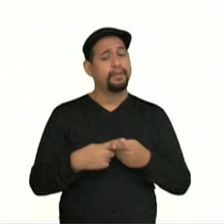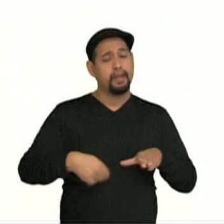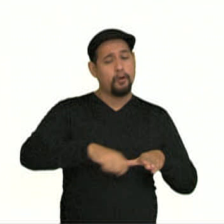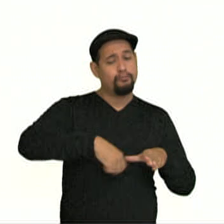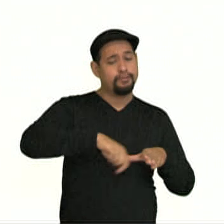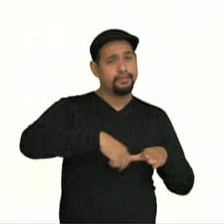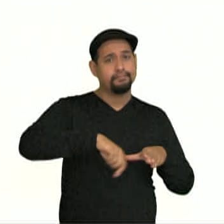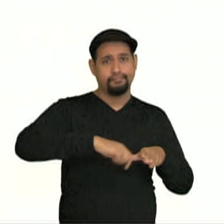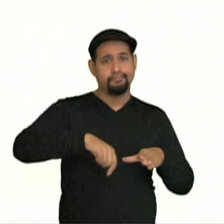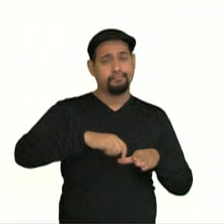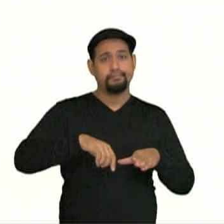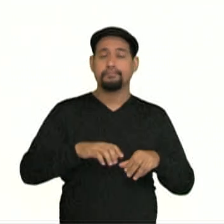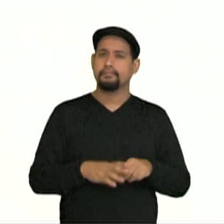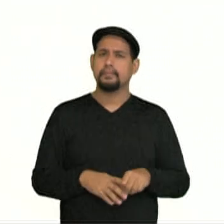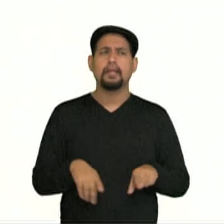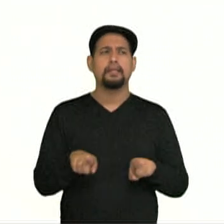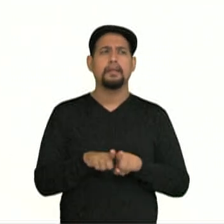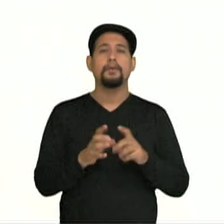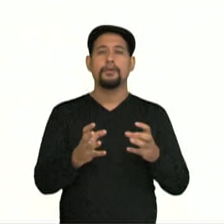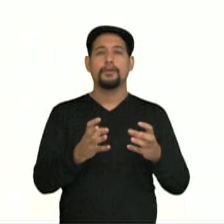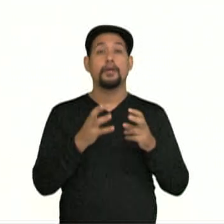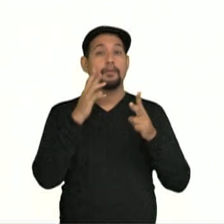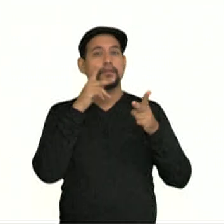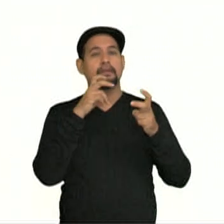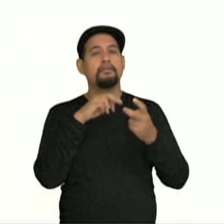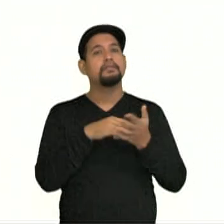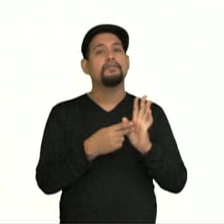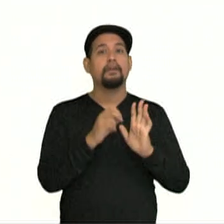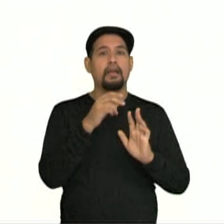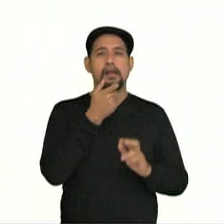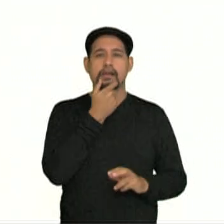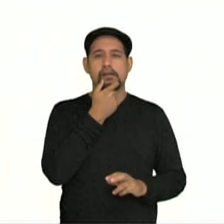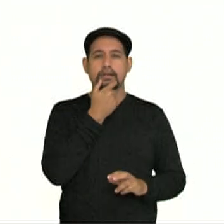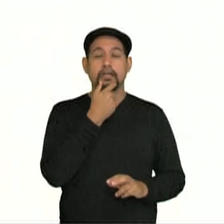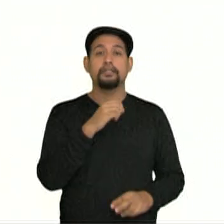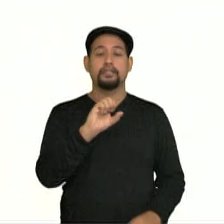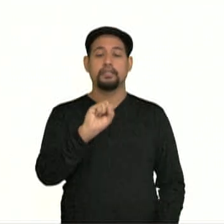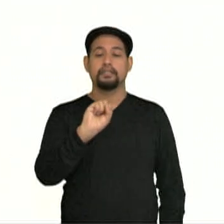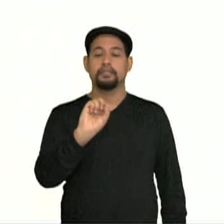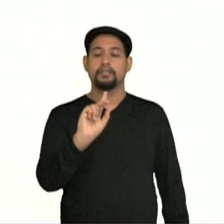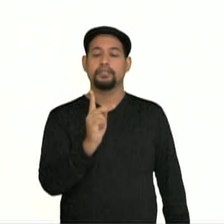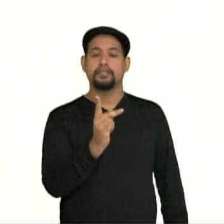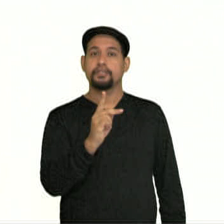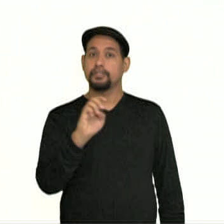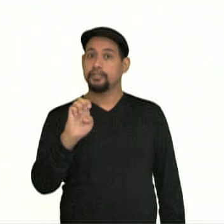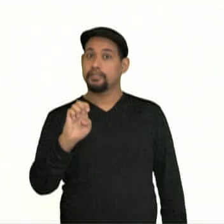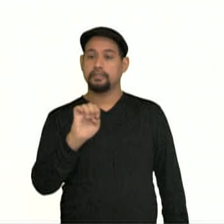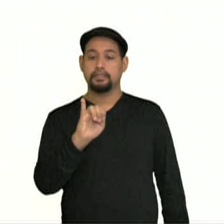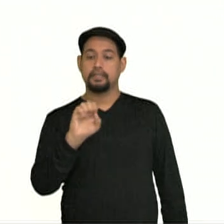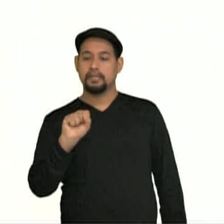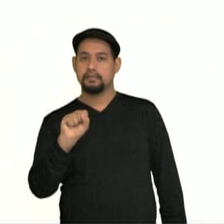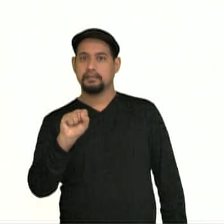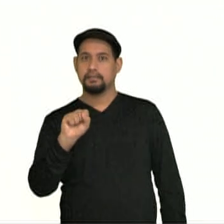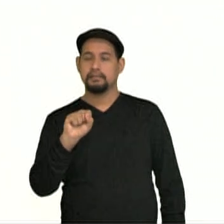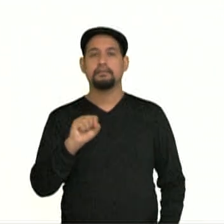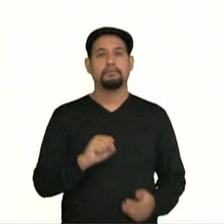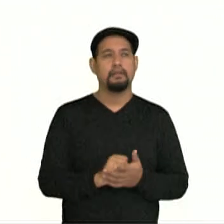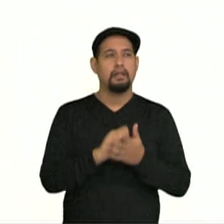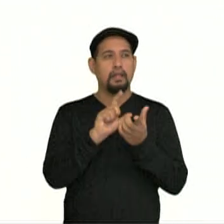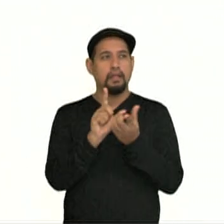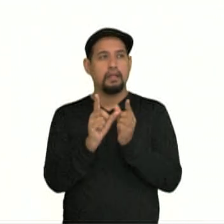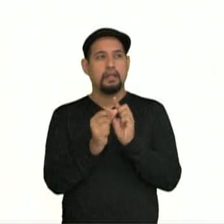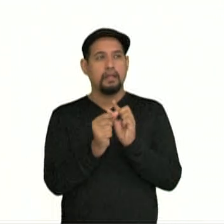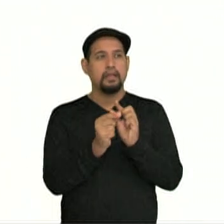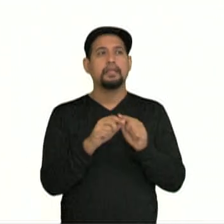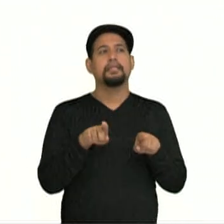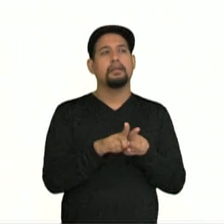na cozinha. Uma situação que eu quero que vocês observem ali, she's. She's é a contração de she is. Então